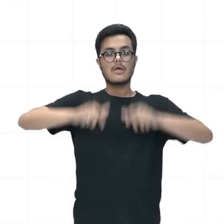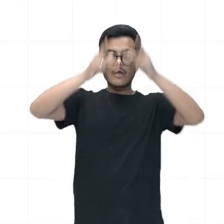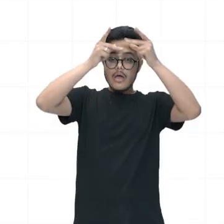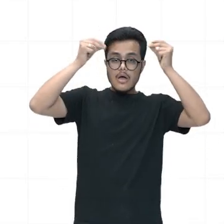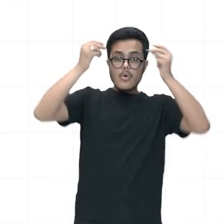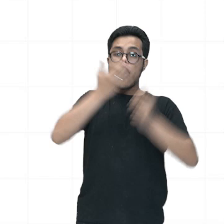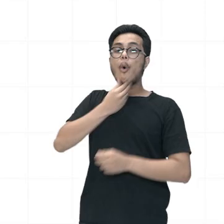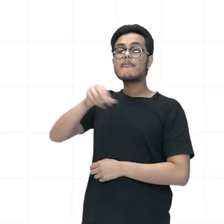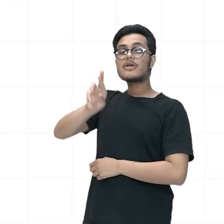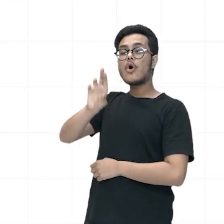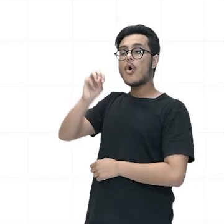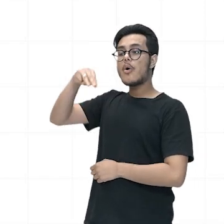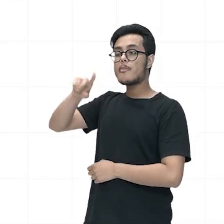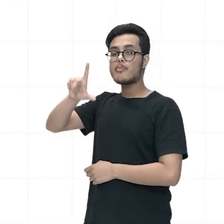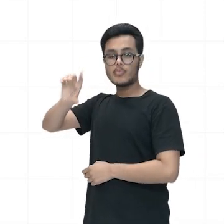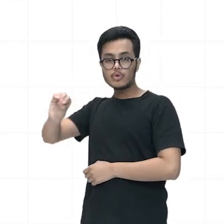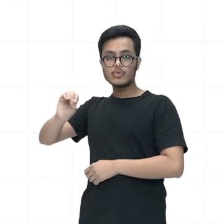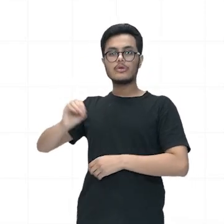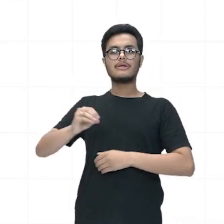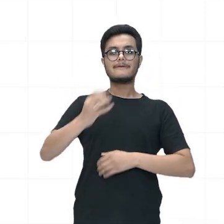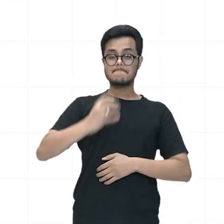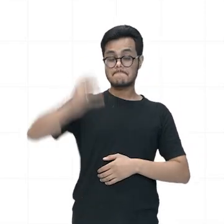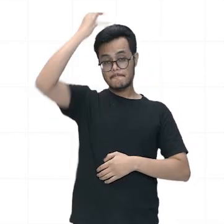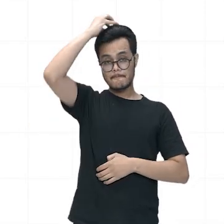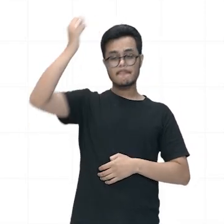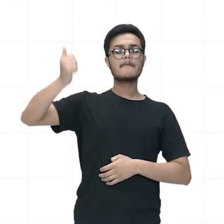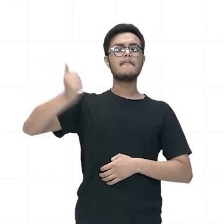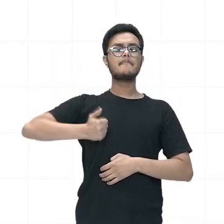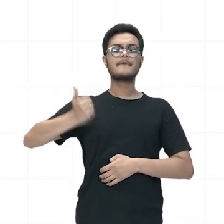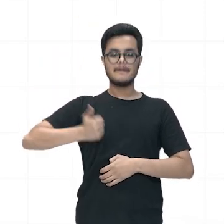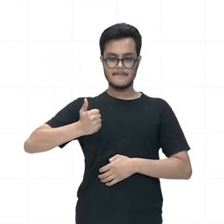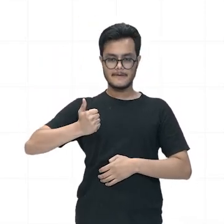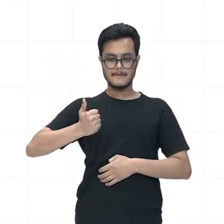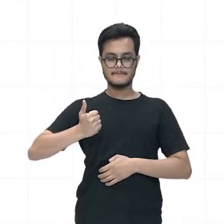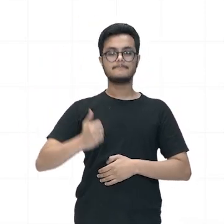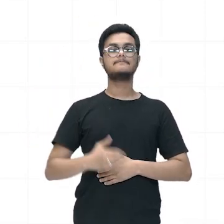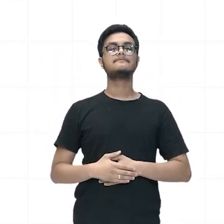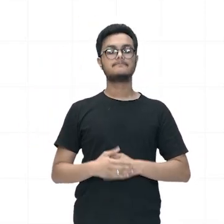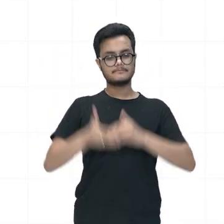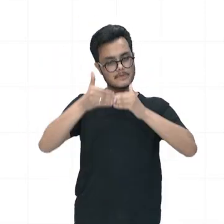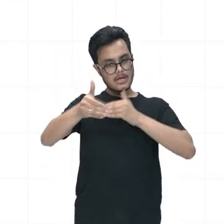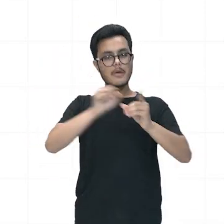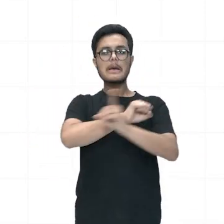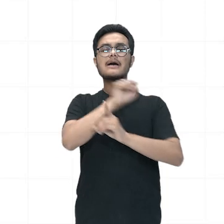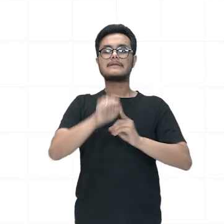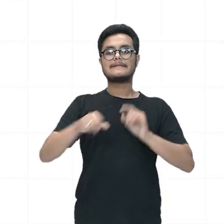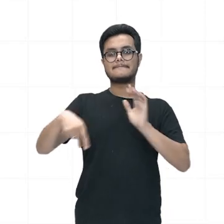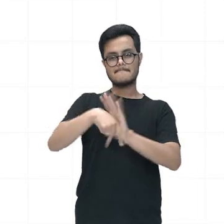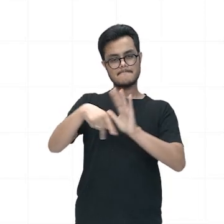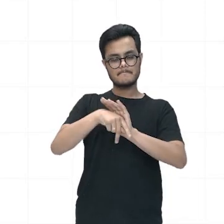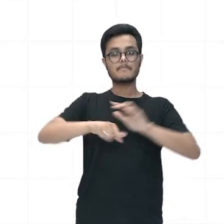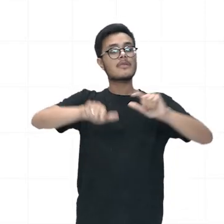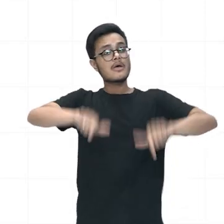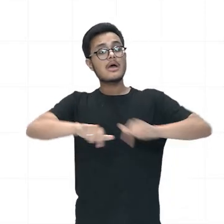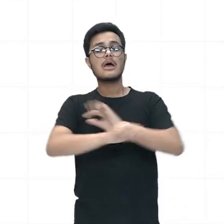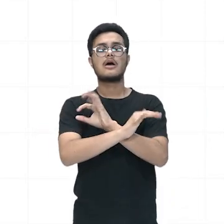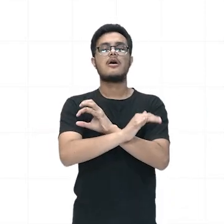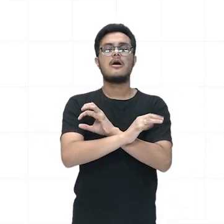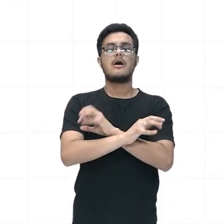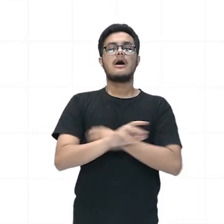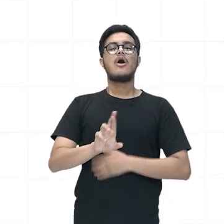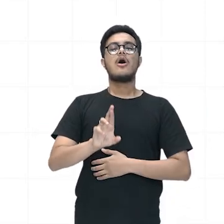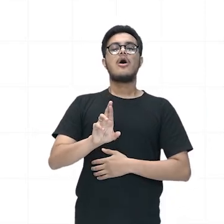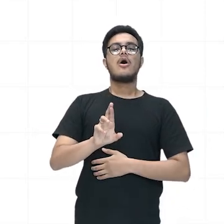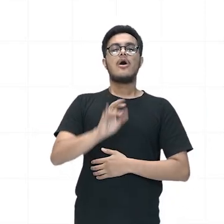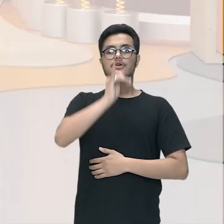aí, então, o primeiro rei, aquele, então, que vai fundar, né, a cidade, então, aí de